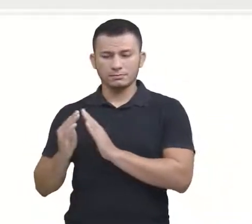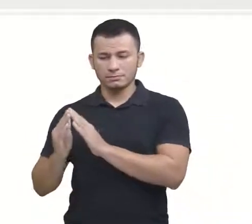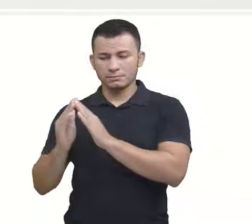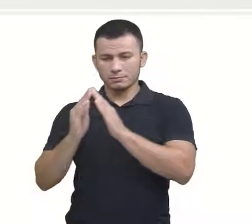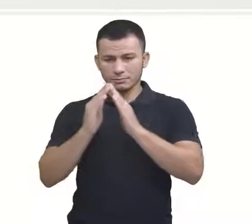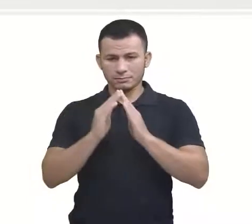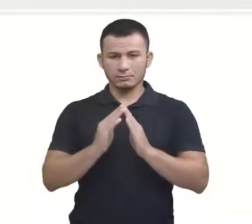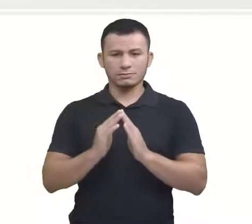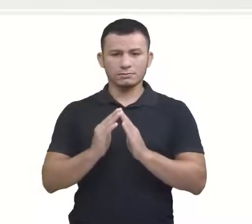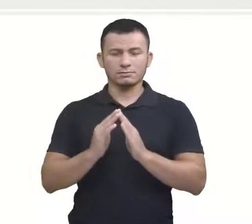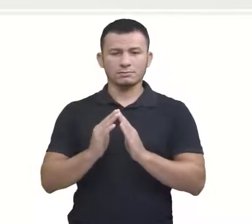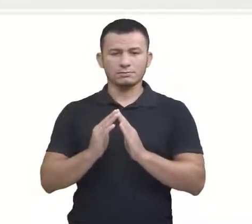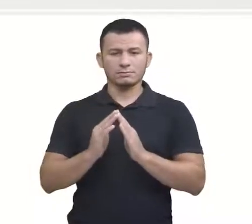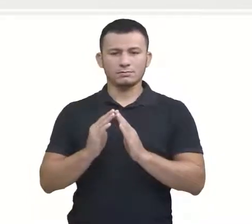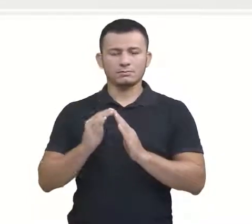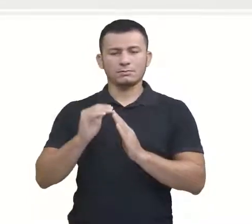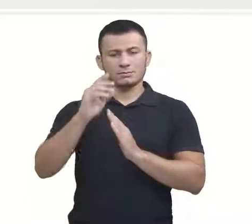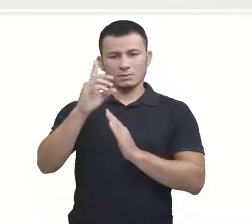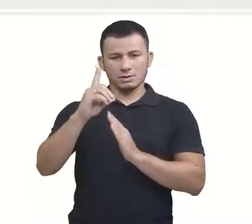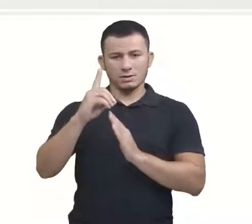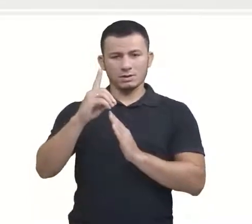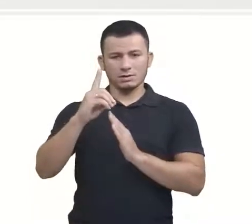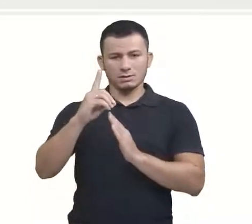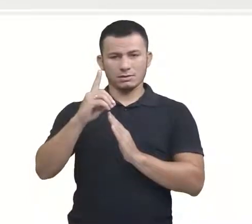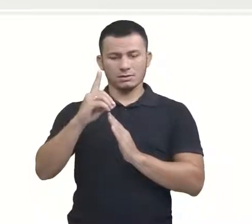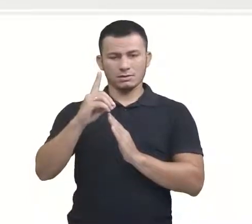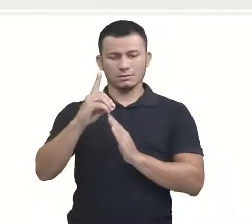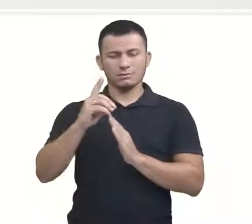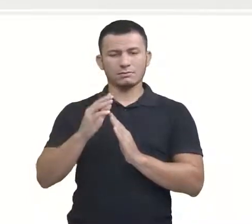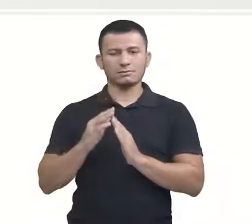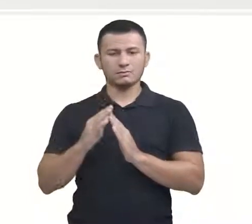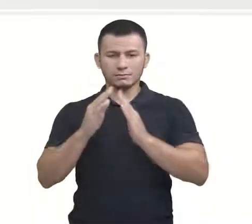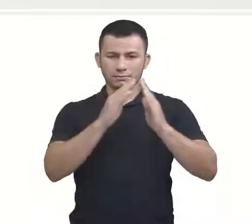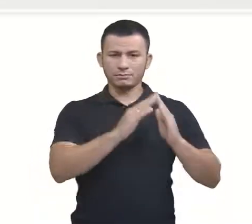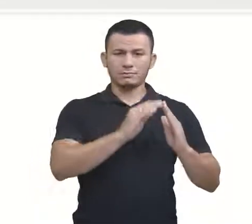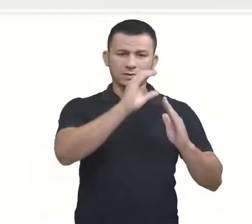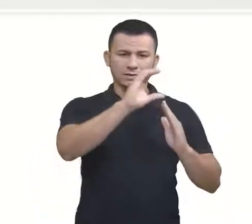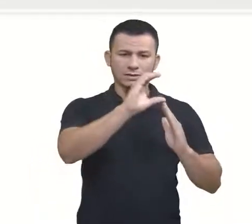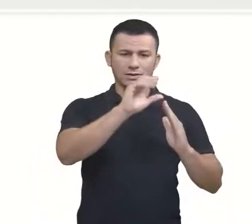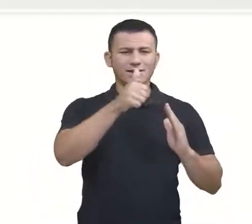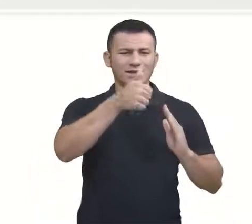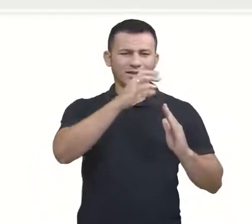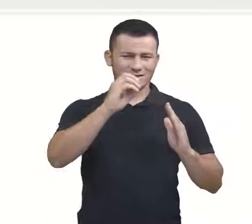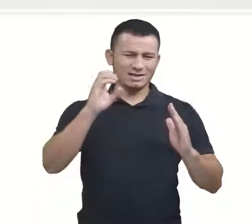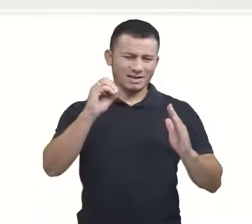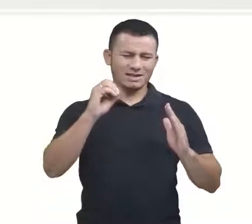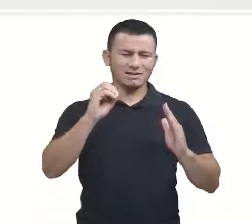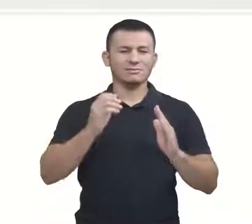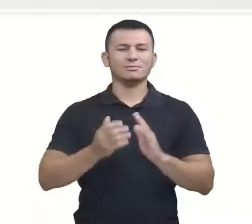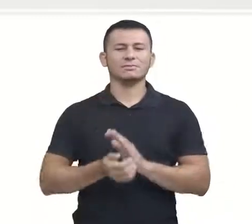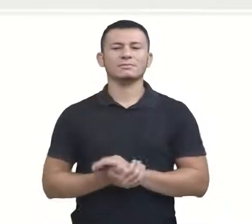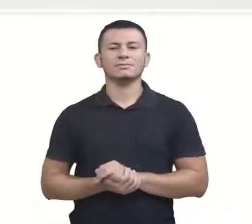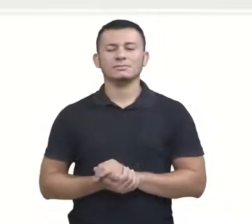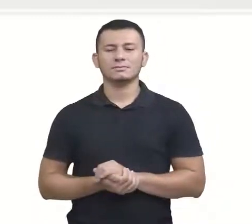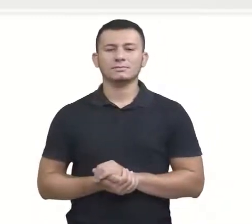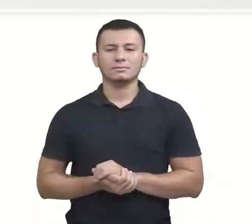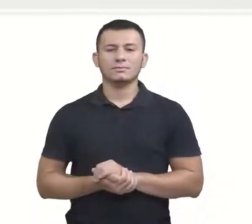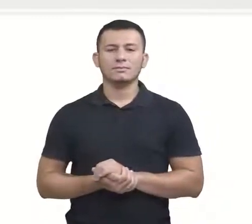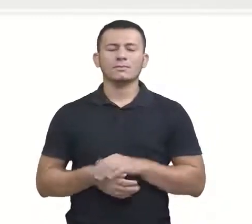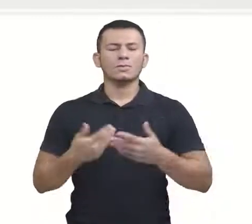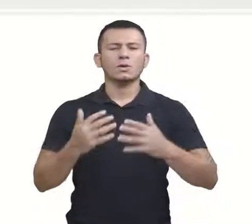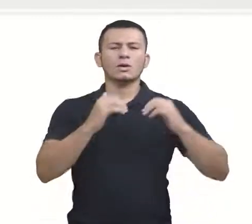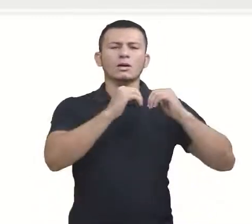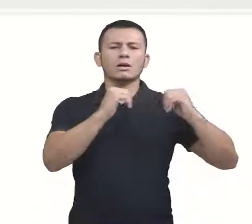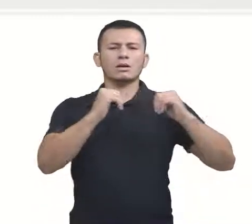é a dezena e a centena a se eu